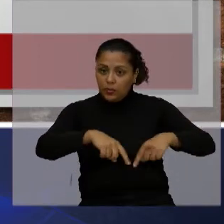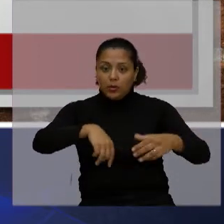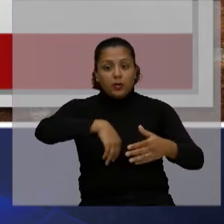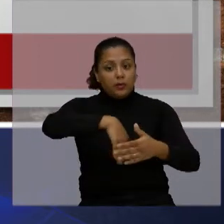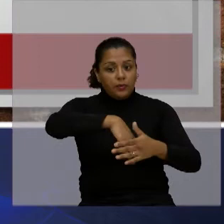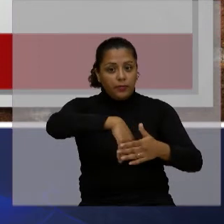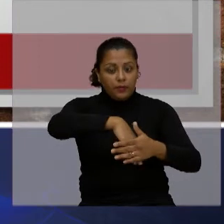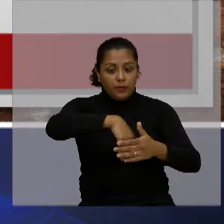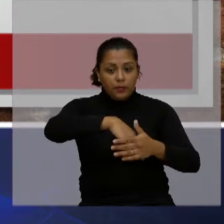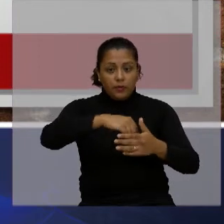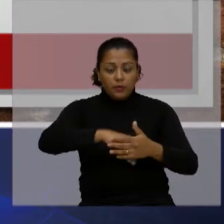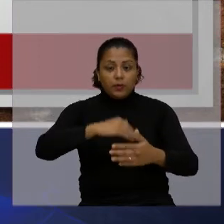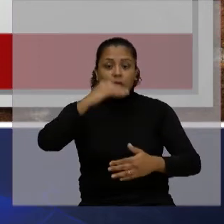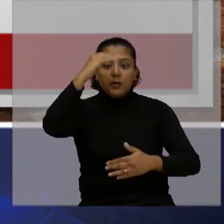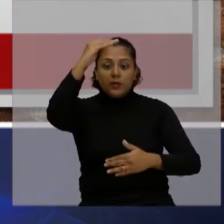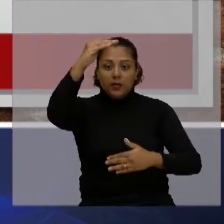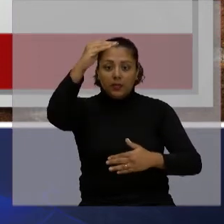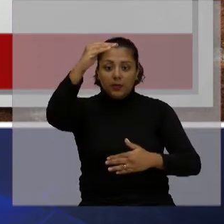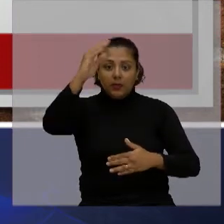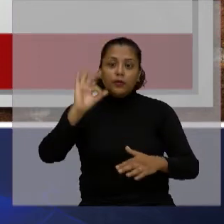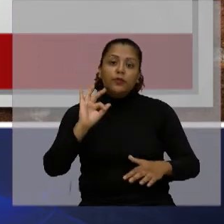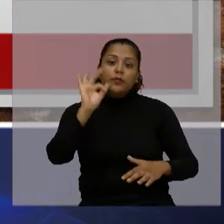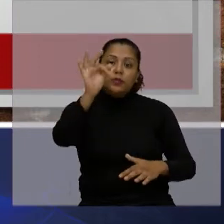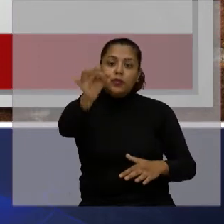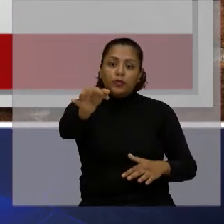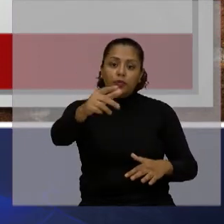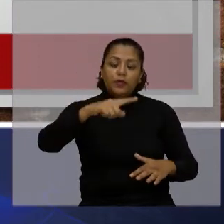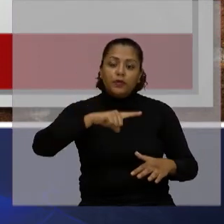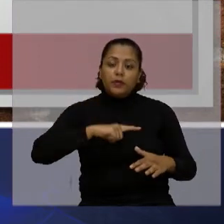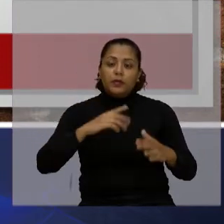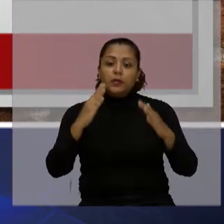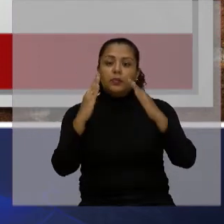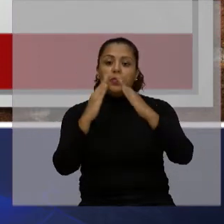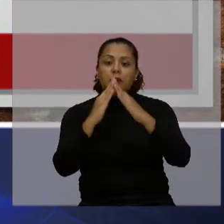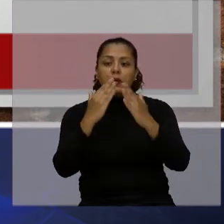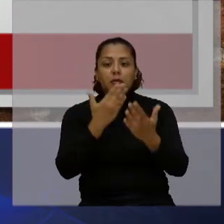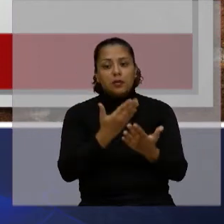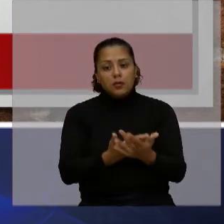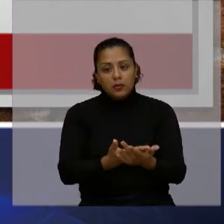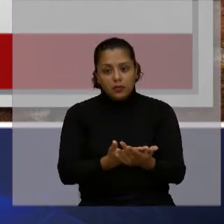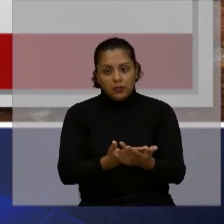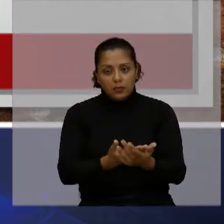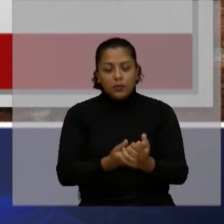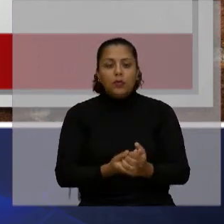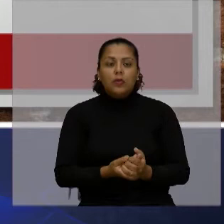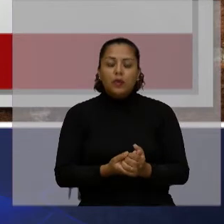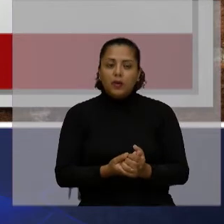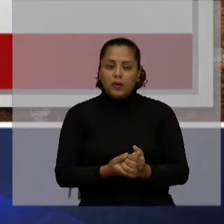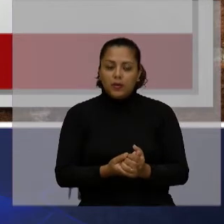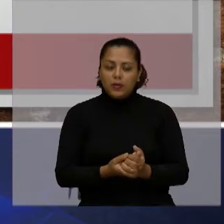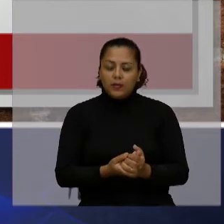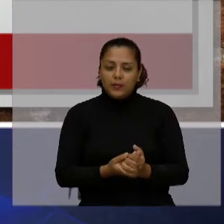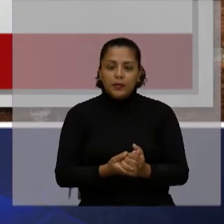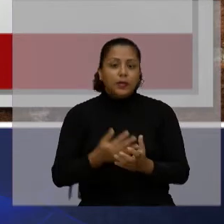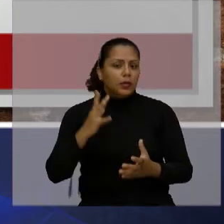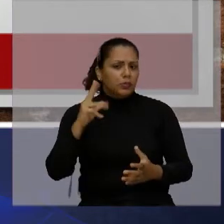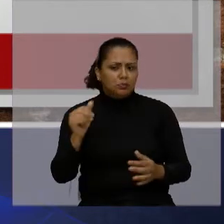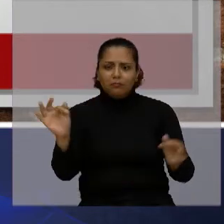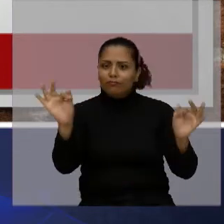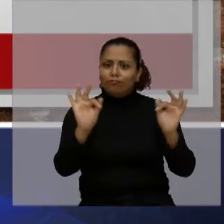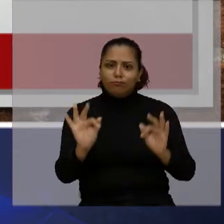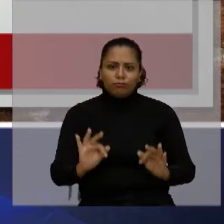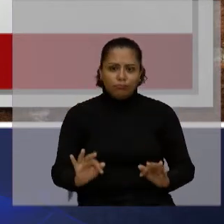a prefeitura está construindo uma escola, claro que é ótimo, né? A comunidade está feliz com a construção da escola,